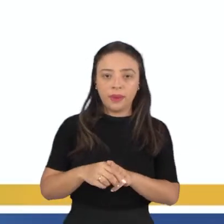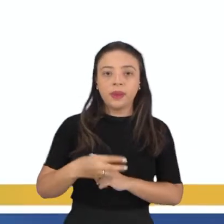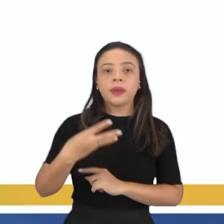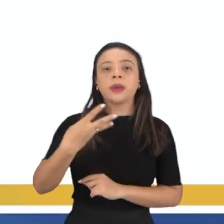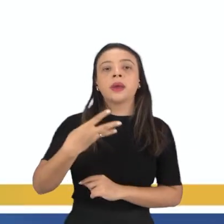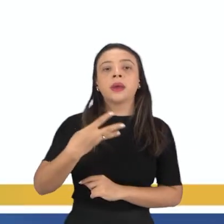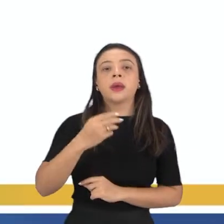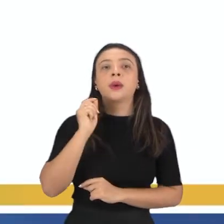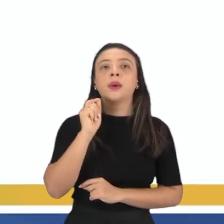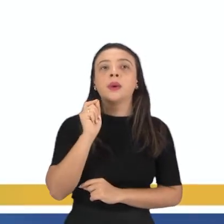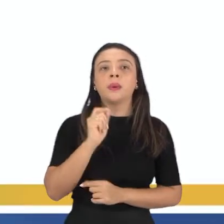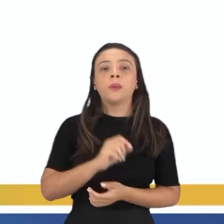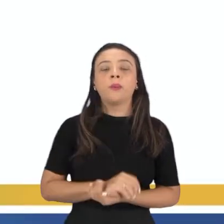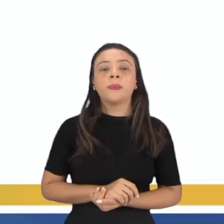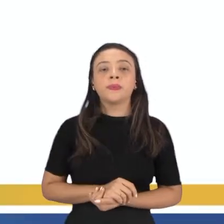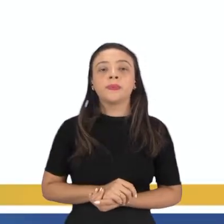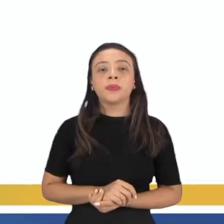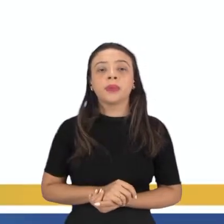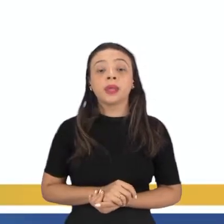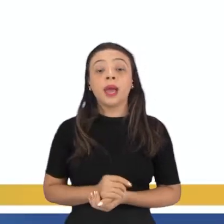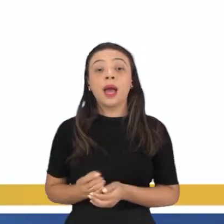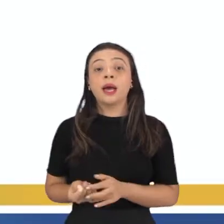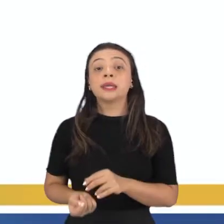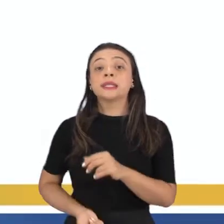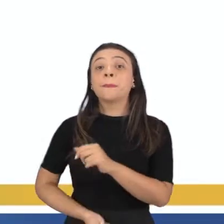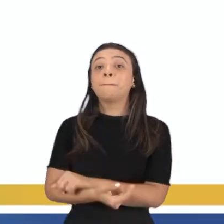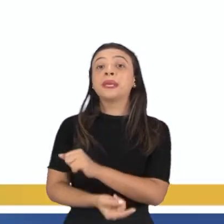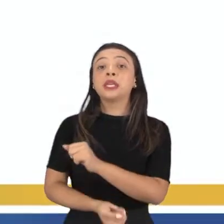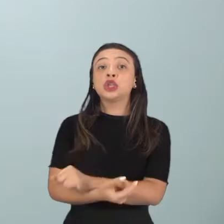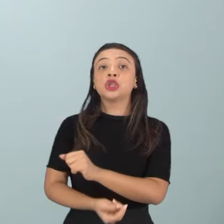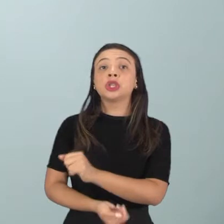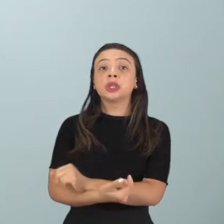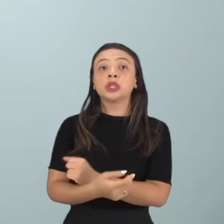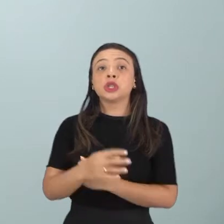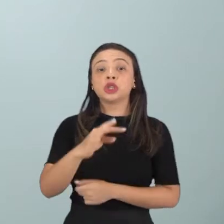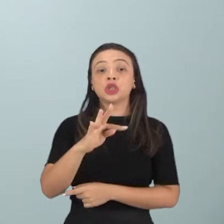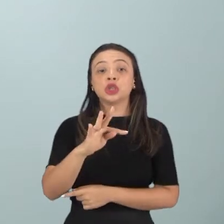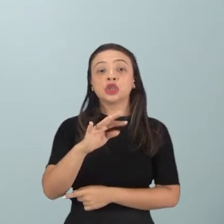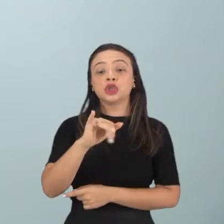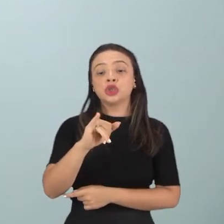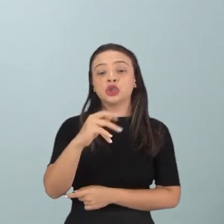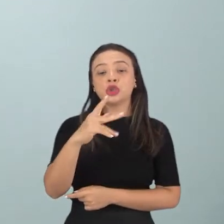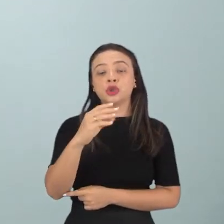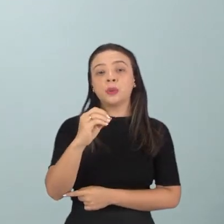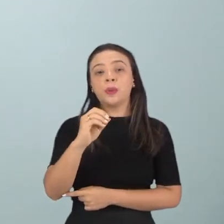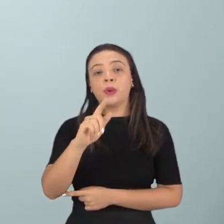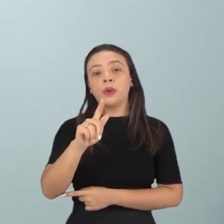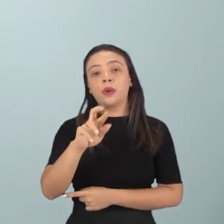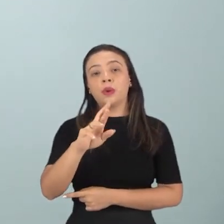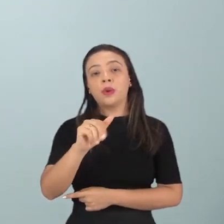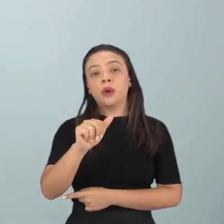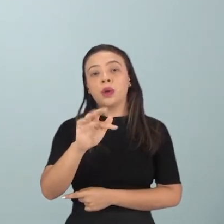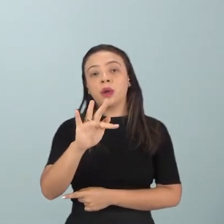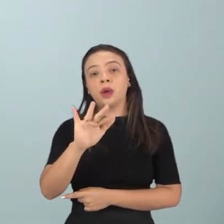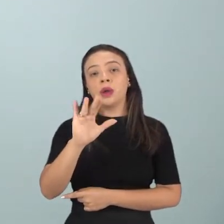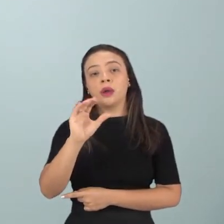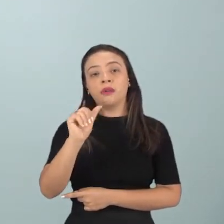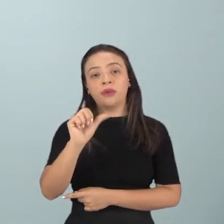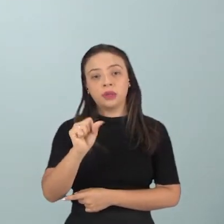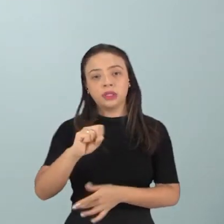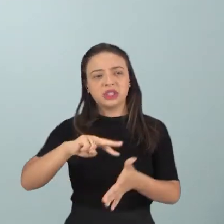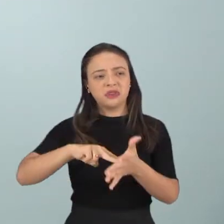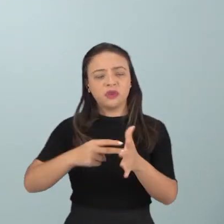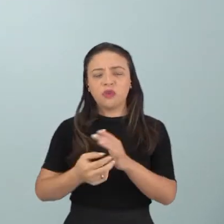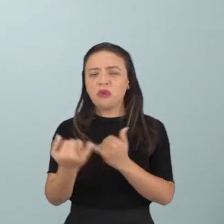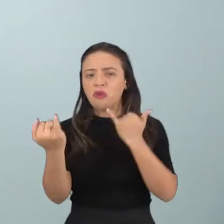pronto perdão são as pistas tipográficas O que são pistas tipográficas são aquele a mais do texto